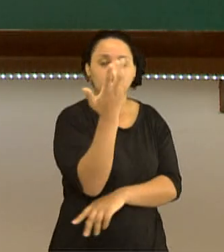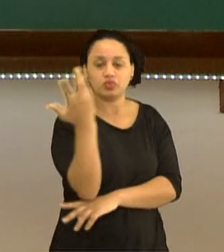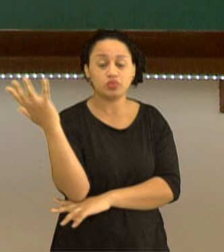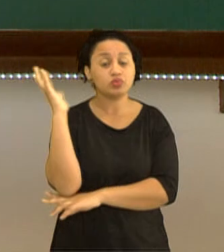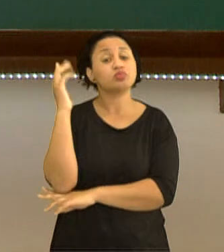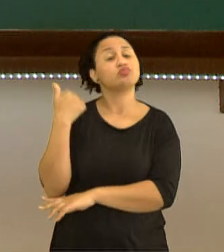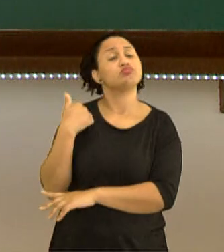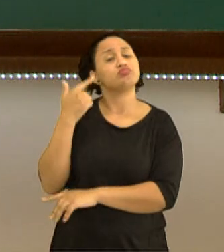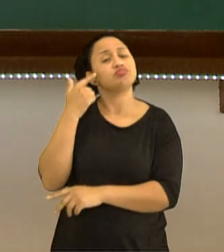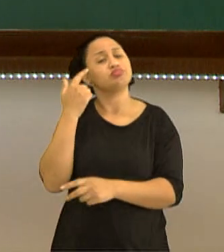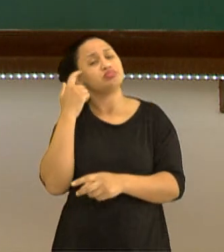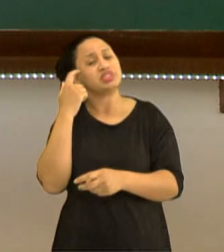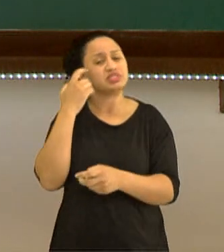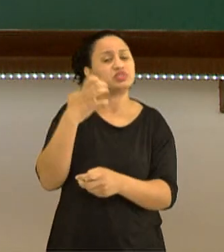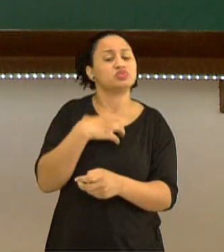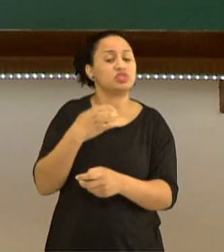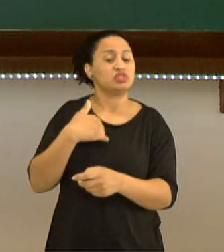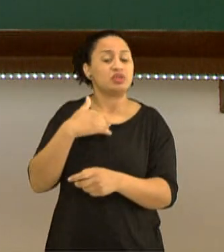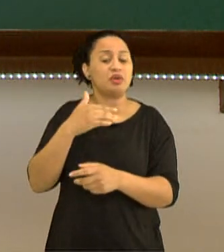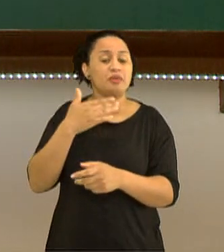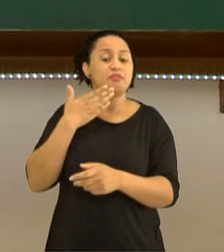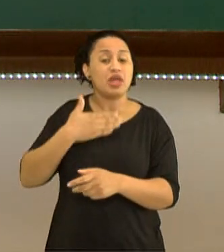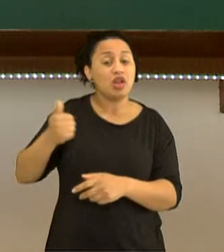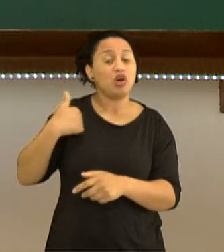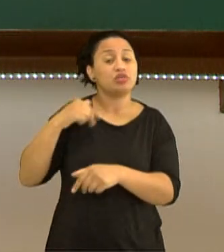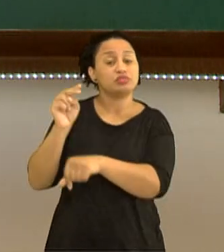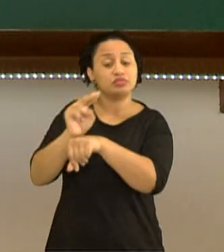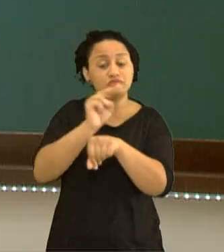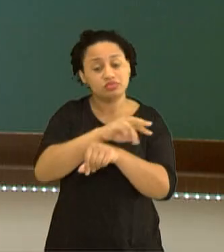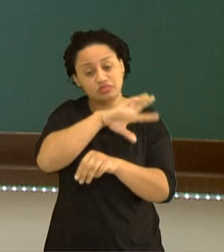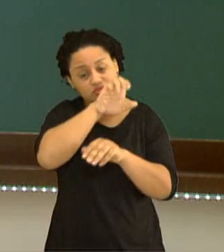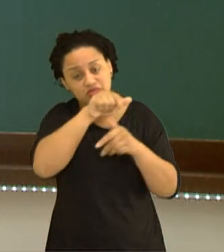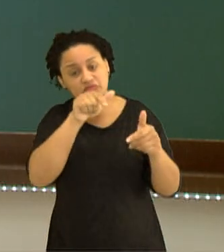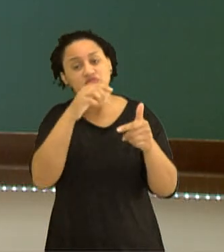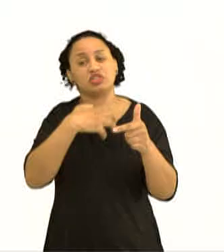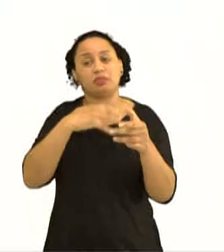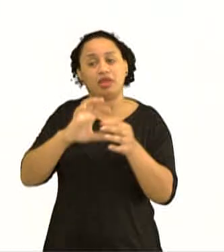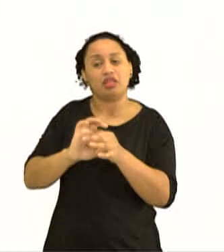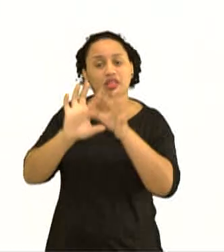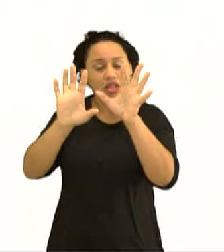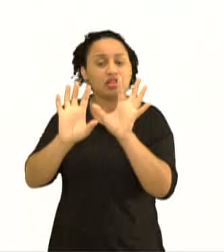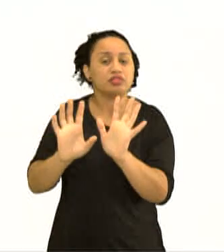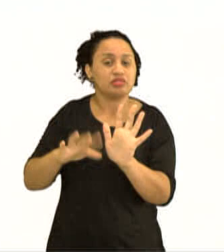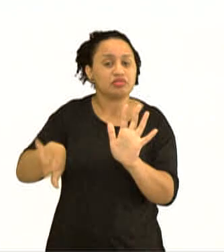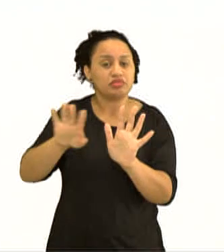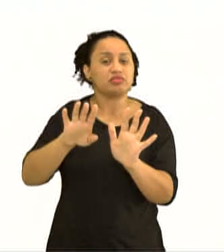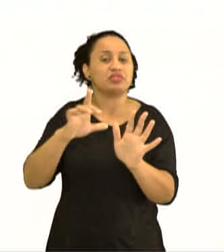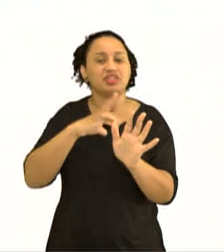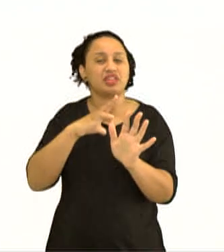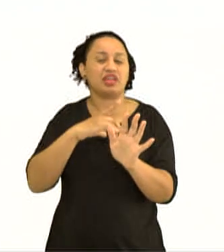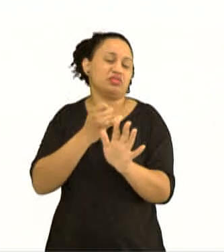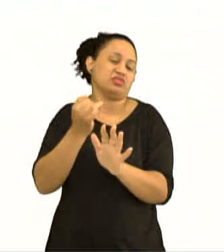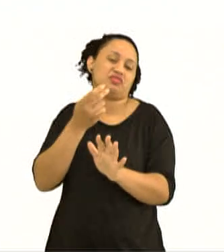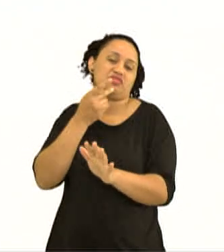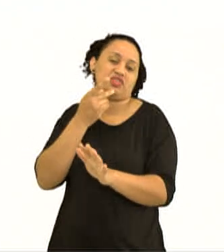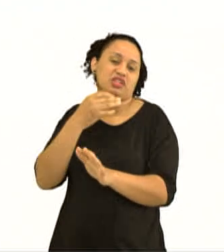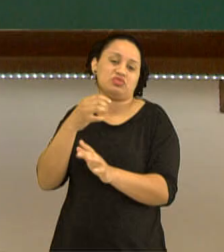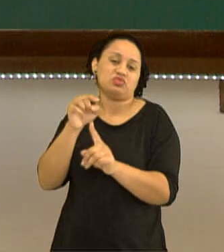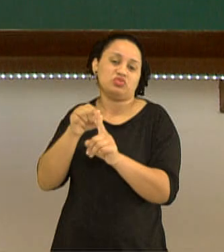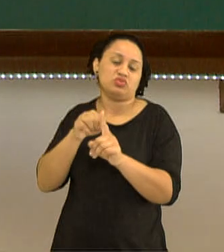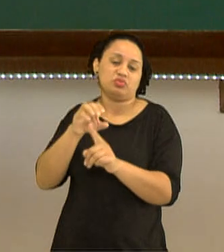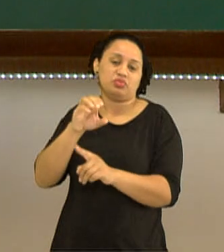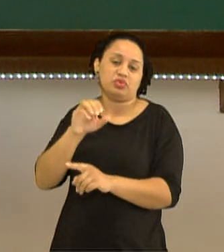forma mais humana de criar os animais, de forma mais livre, mais solta. No interior chamam de caipira, né? Hoje em dia falam